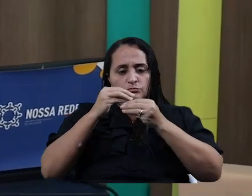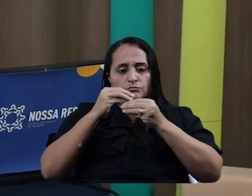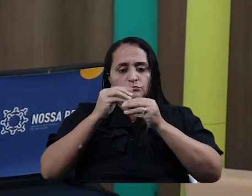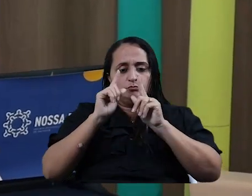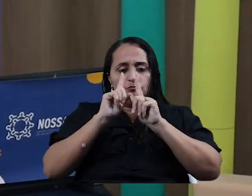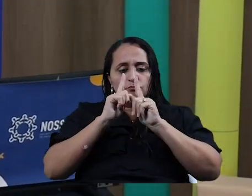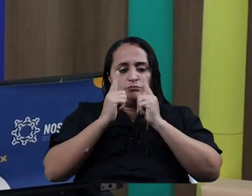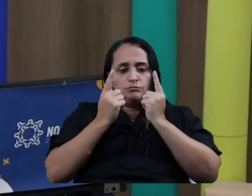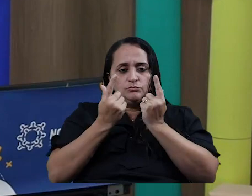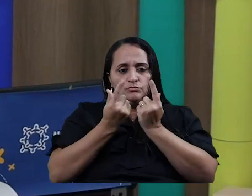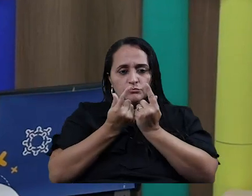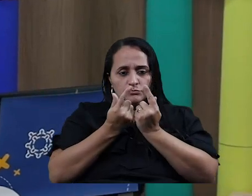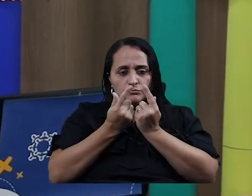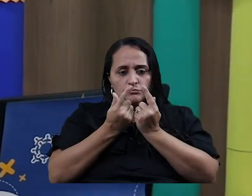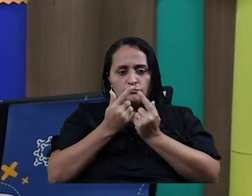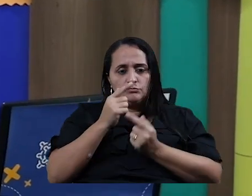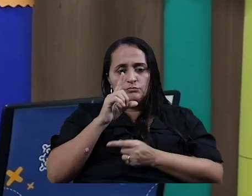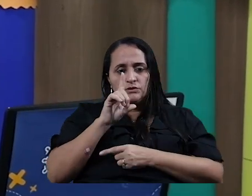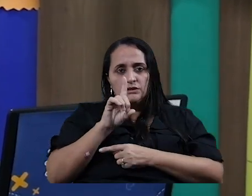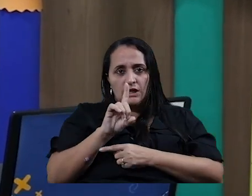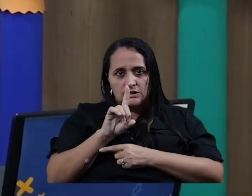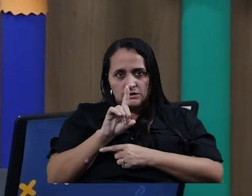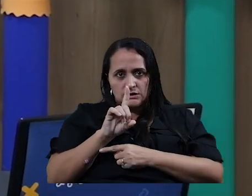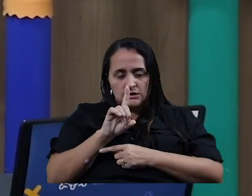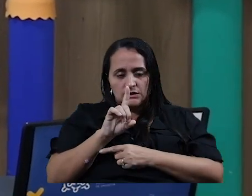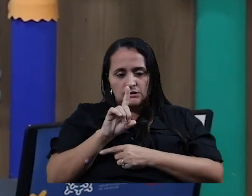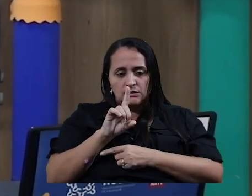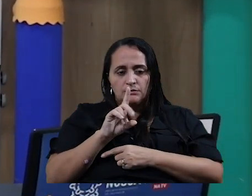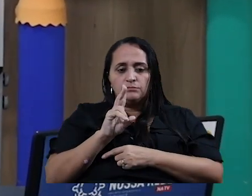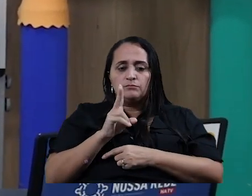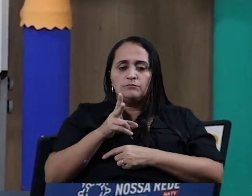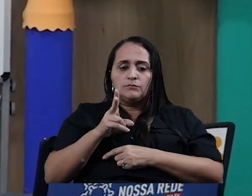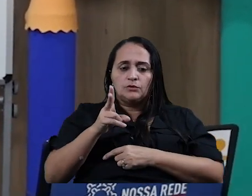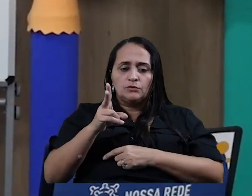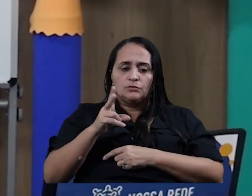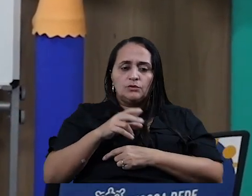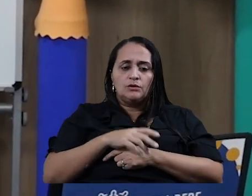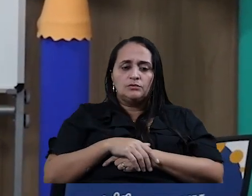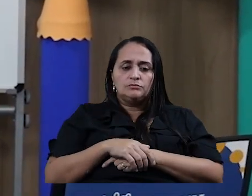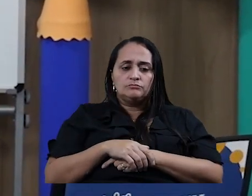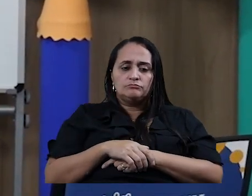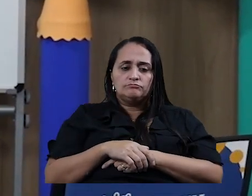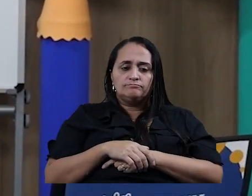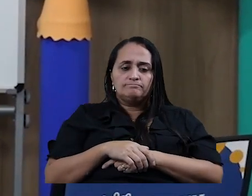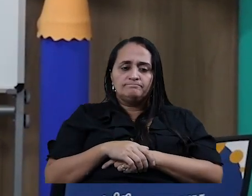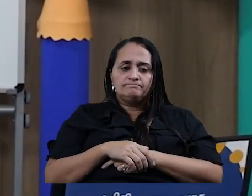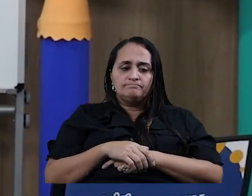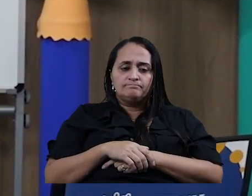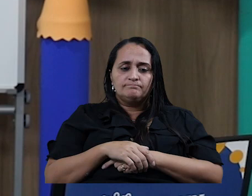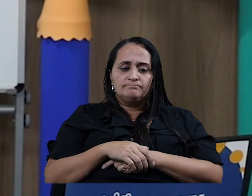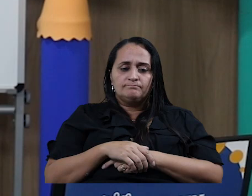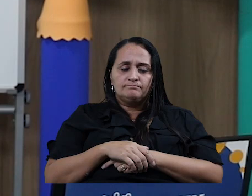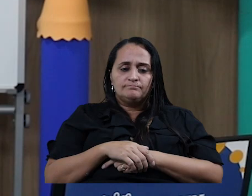aquele agrupamento, que são as dezenas, continua no mesmo sistema. Vai